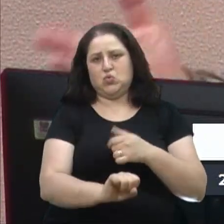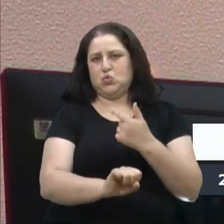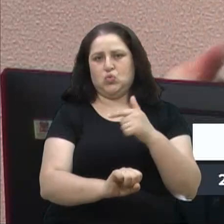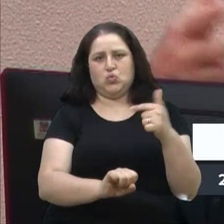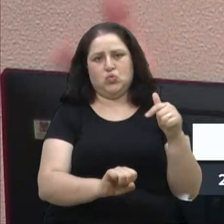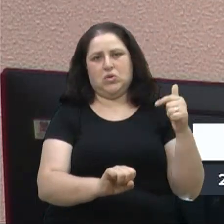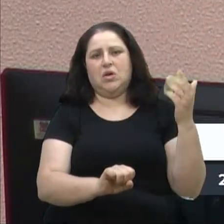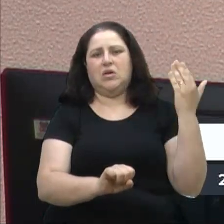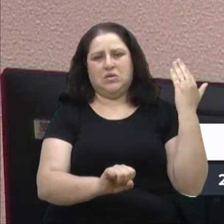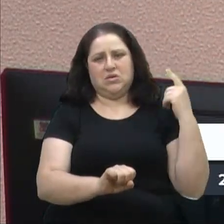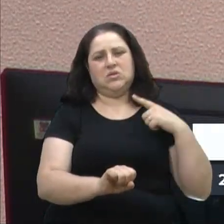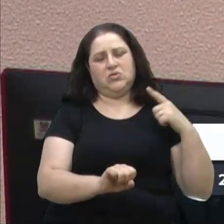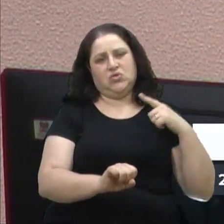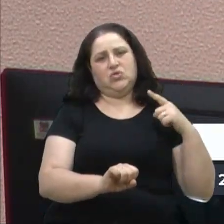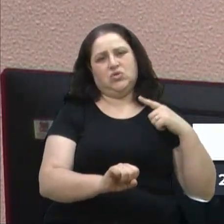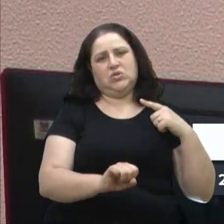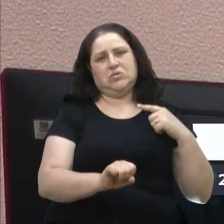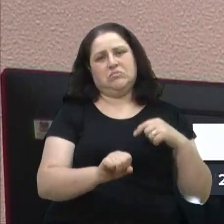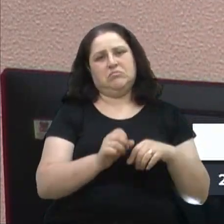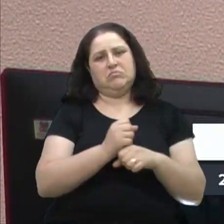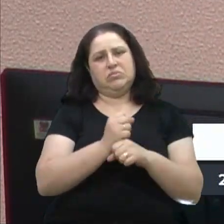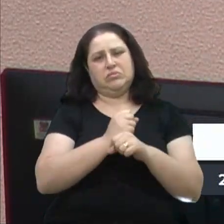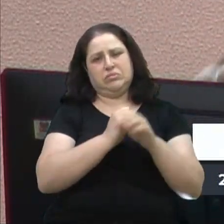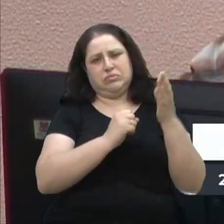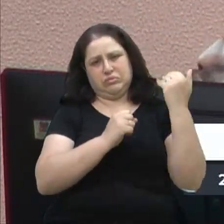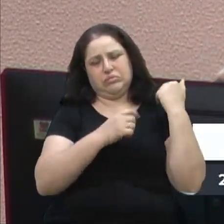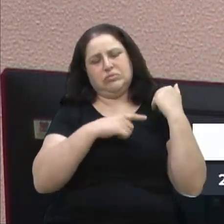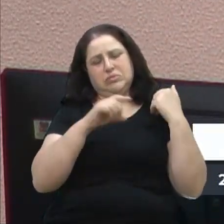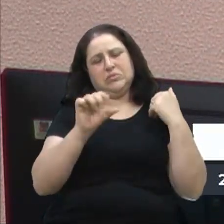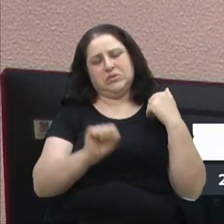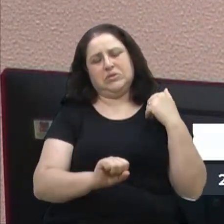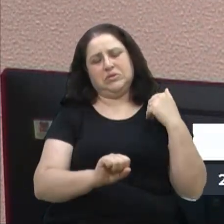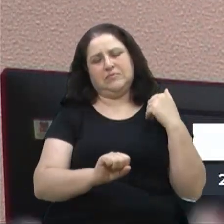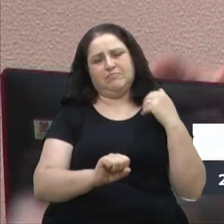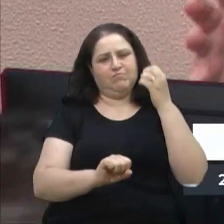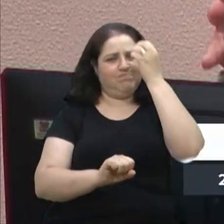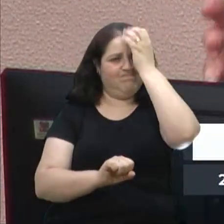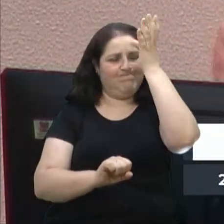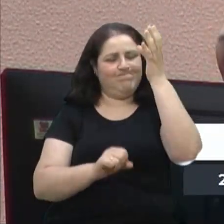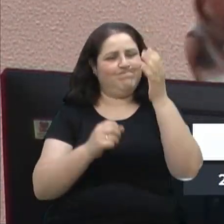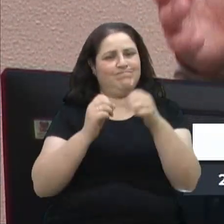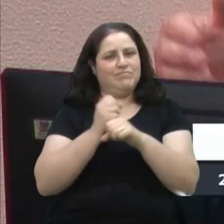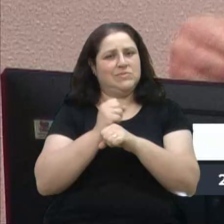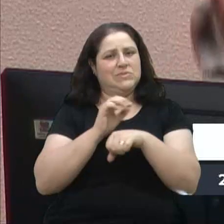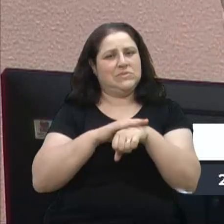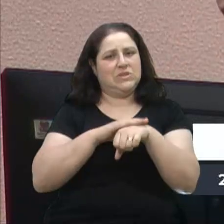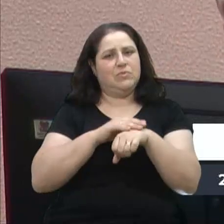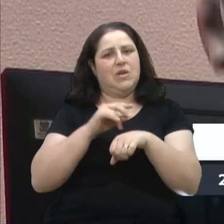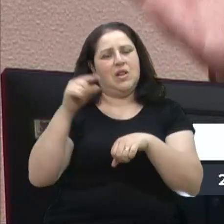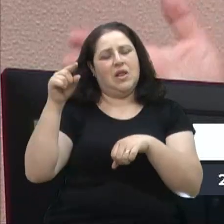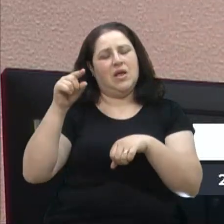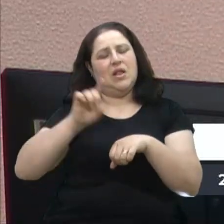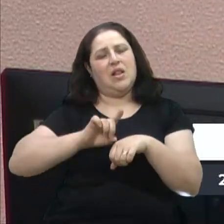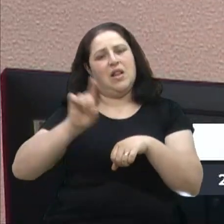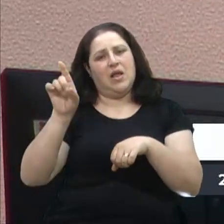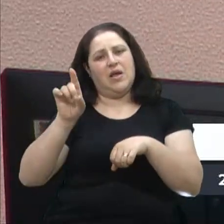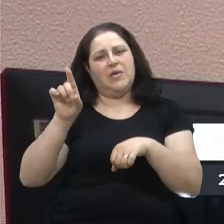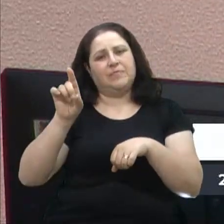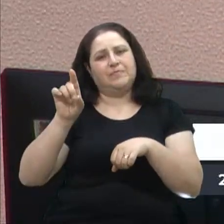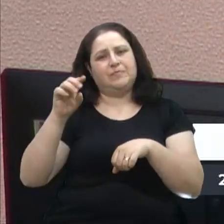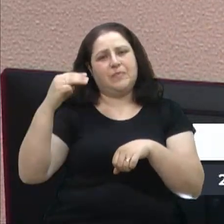tinha anos atrás, há décadas atrás, não se sabe. Mas é feito basicamente em Minas Gerais e na